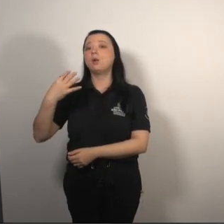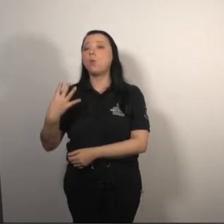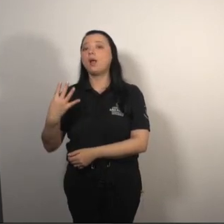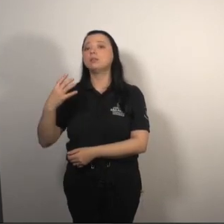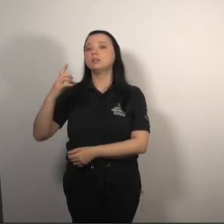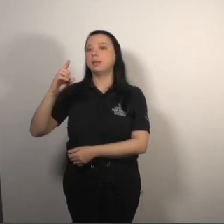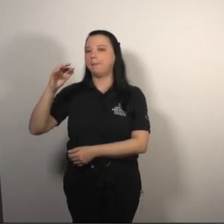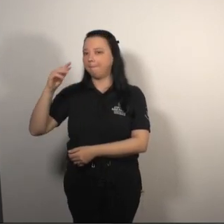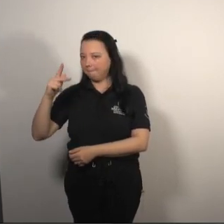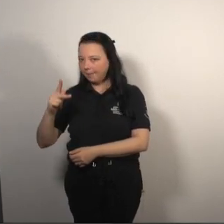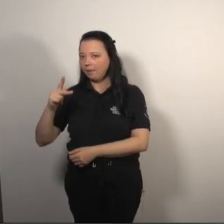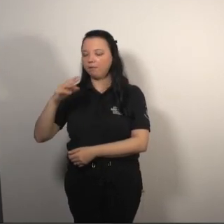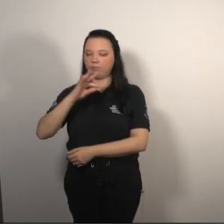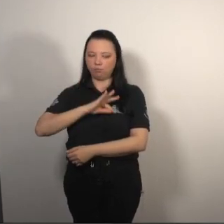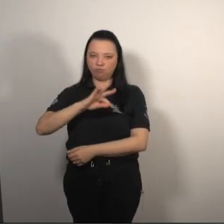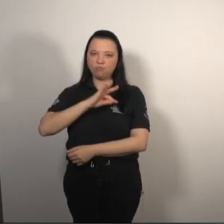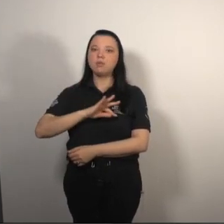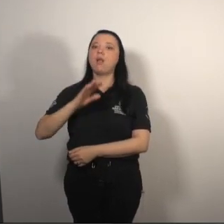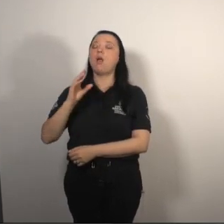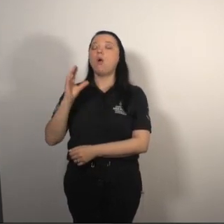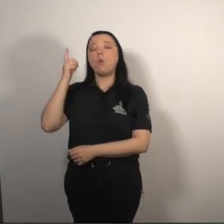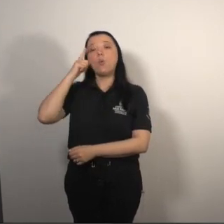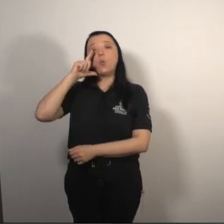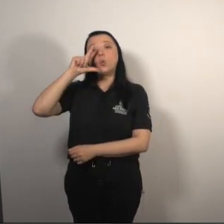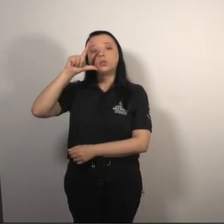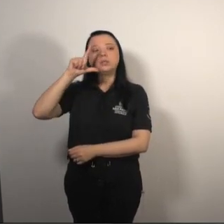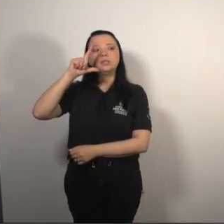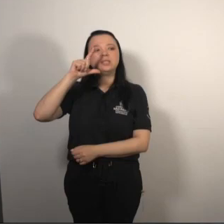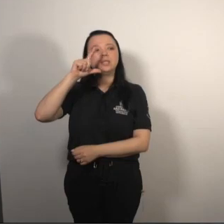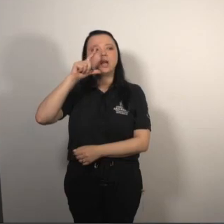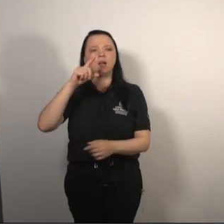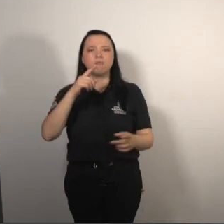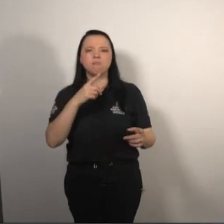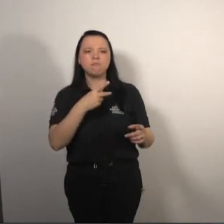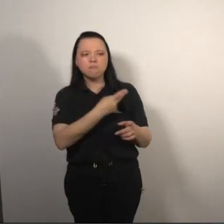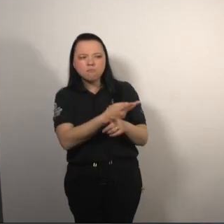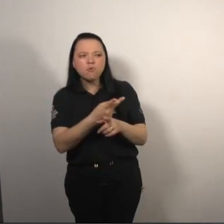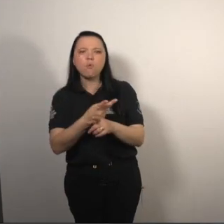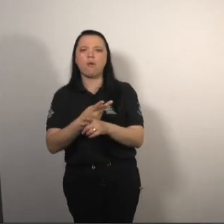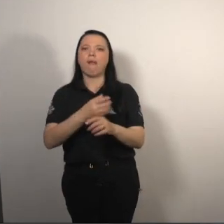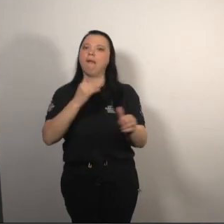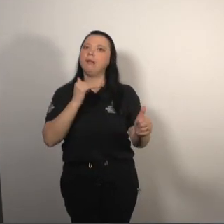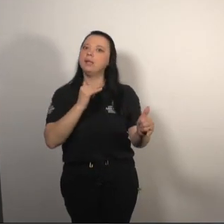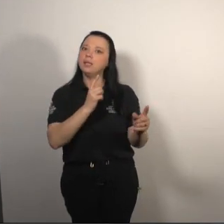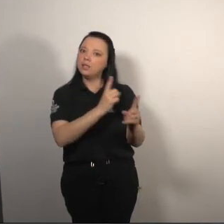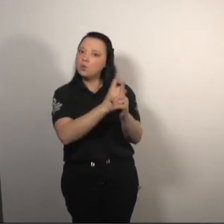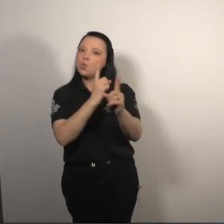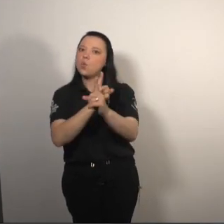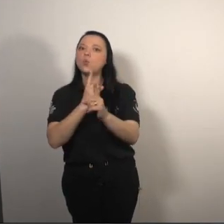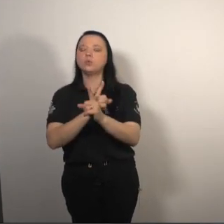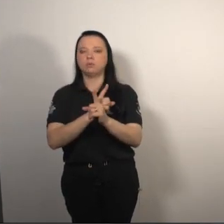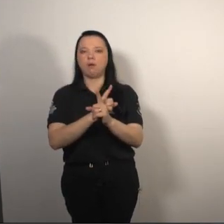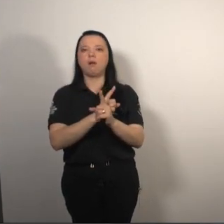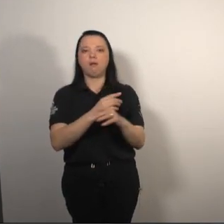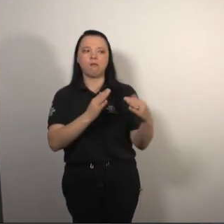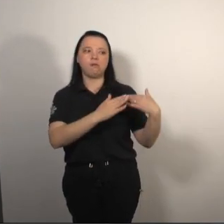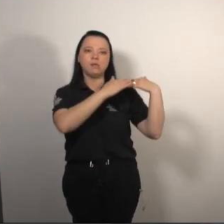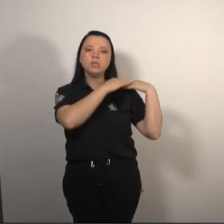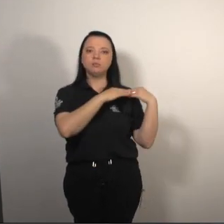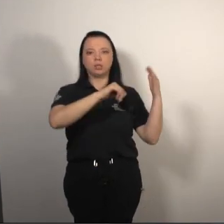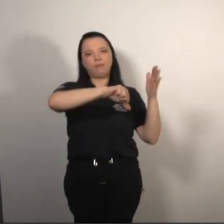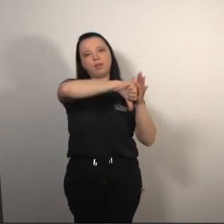identificar quais foram as pessoas que cometeram esse crime contra a cidade, que eles possam ser responsabilizados.